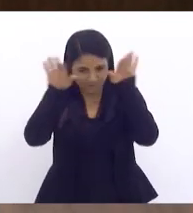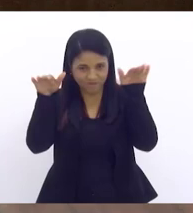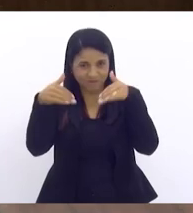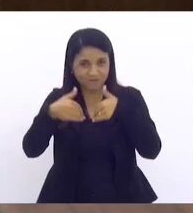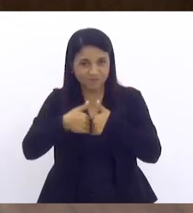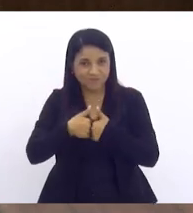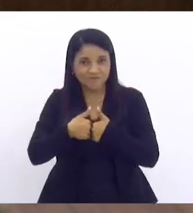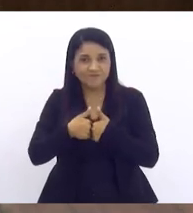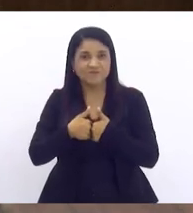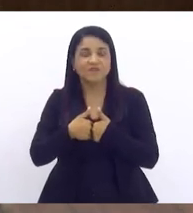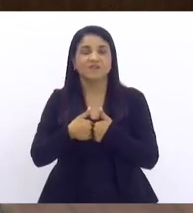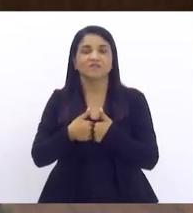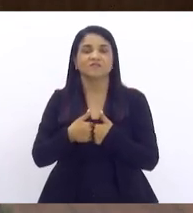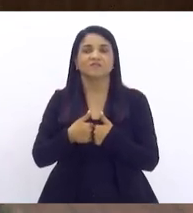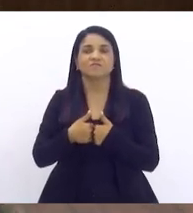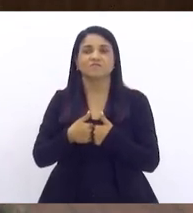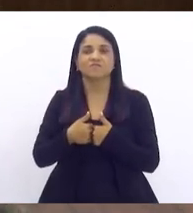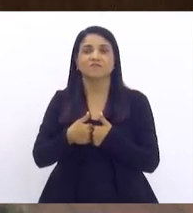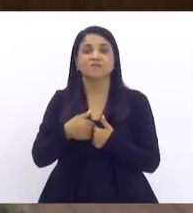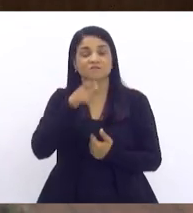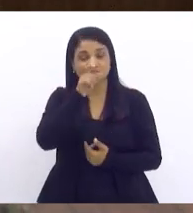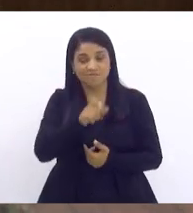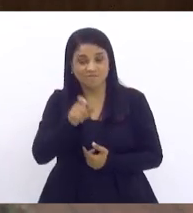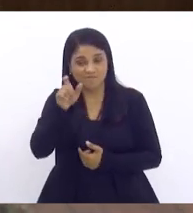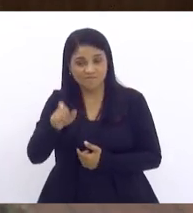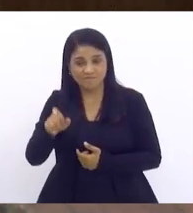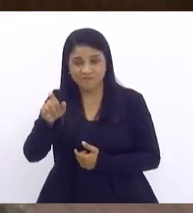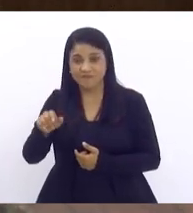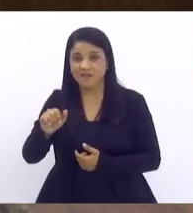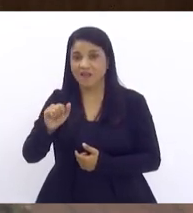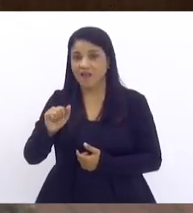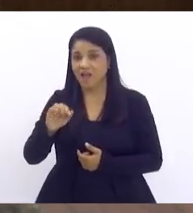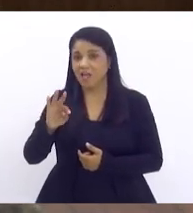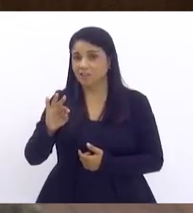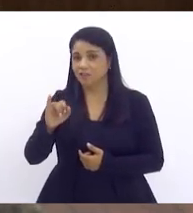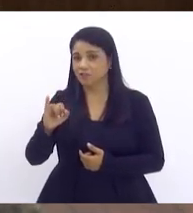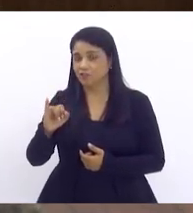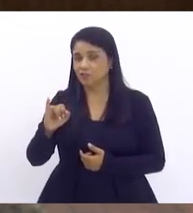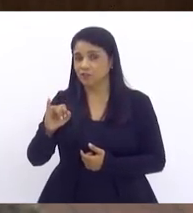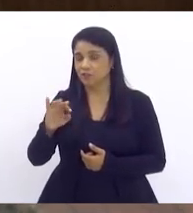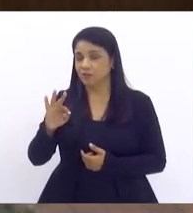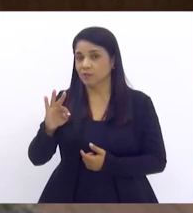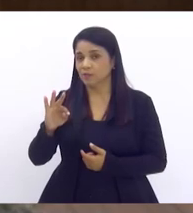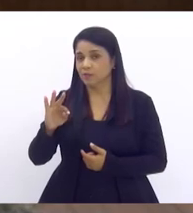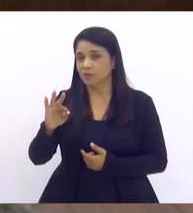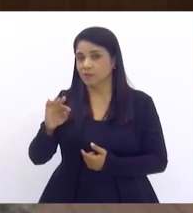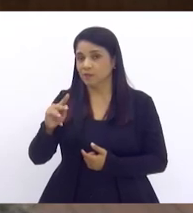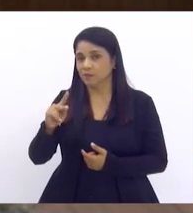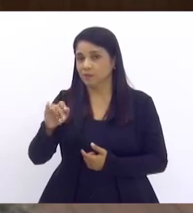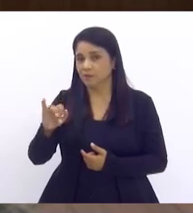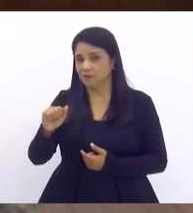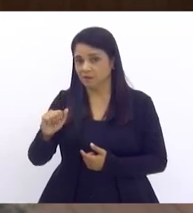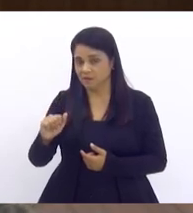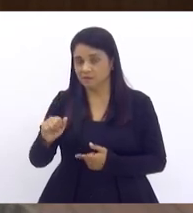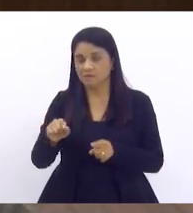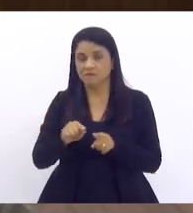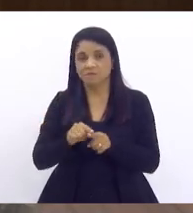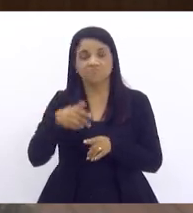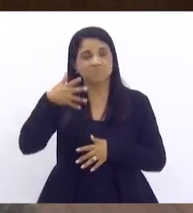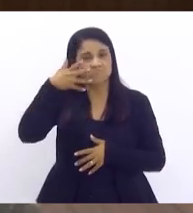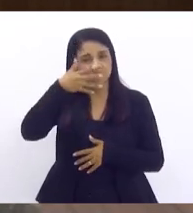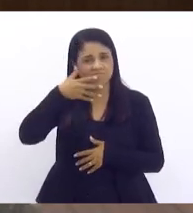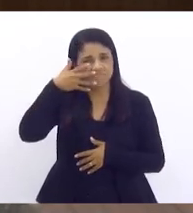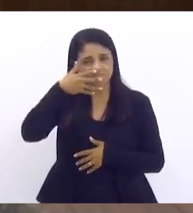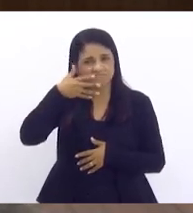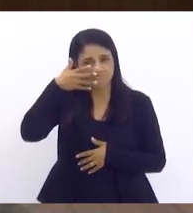de mães atípicas, a nossa palestrante, autora dessa